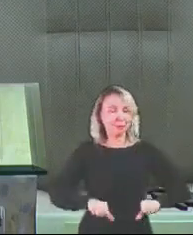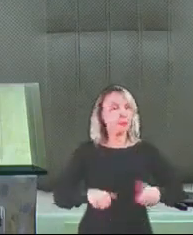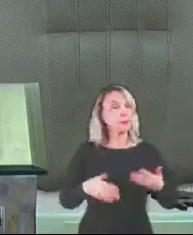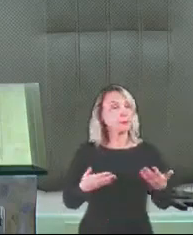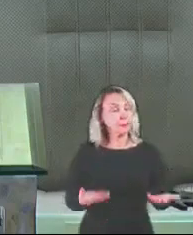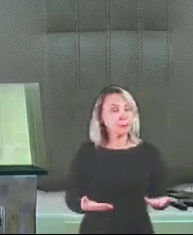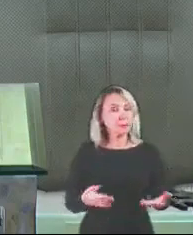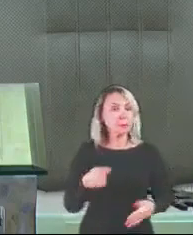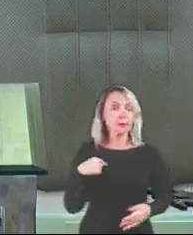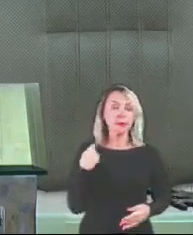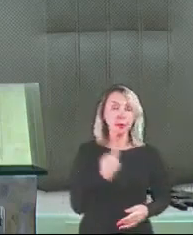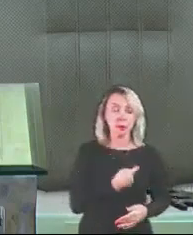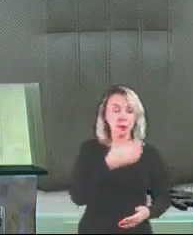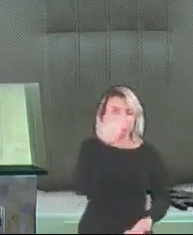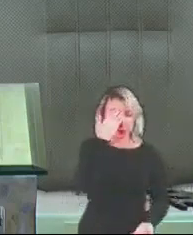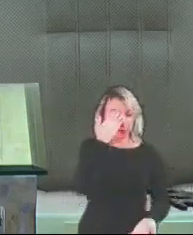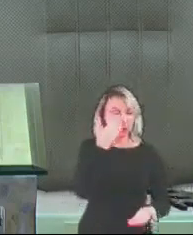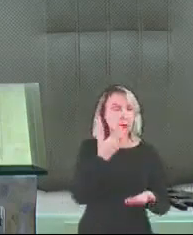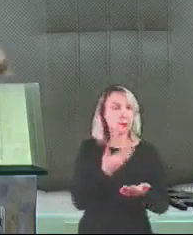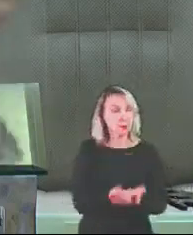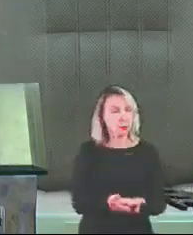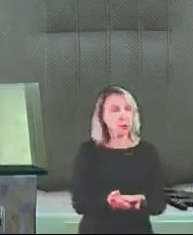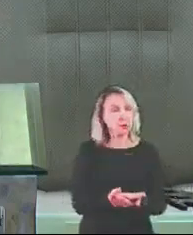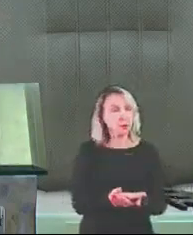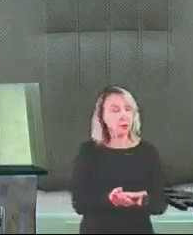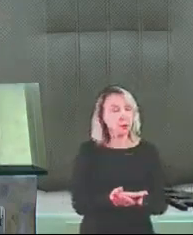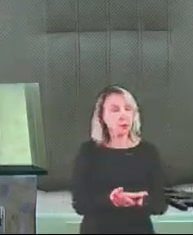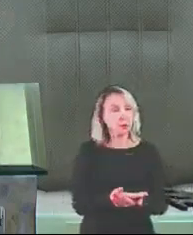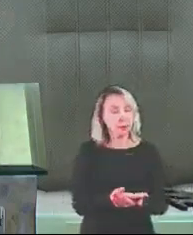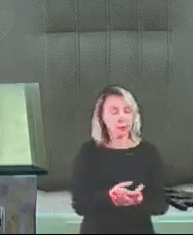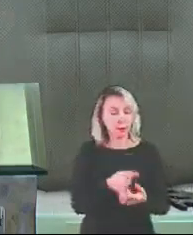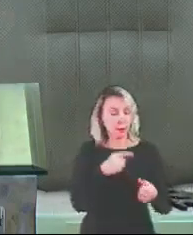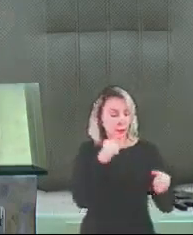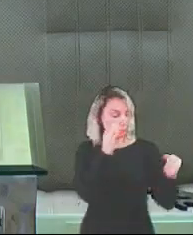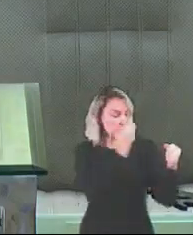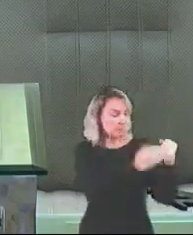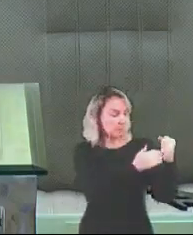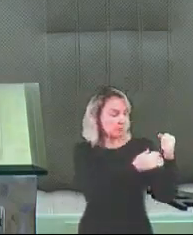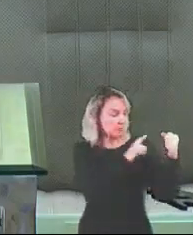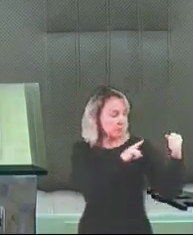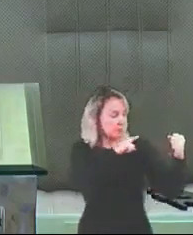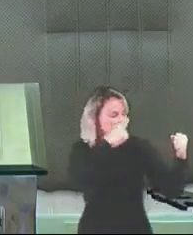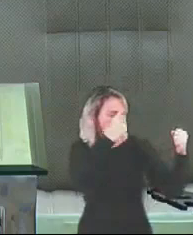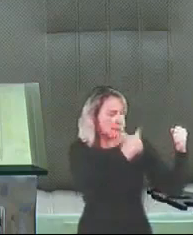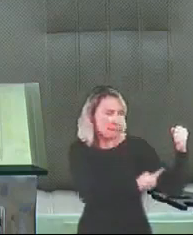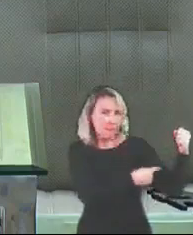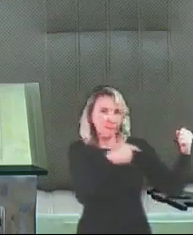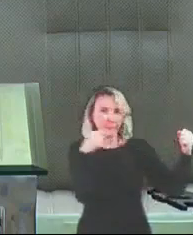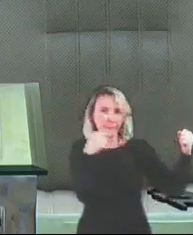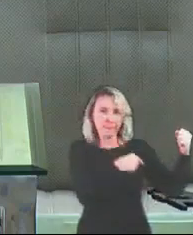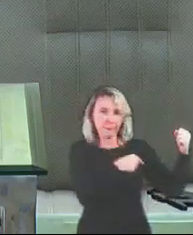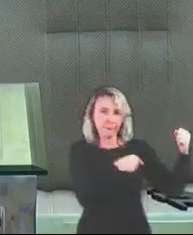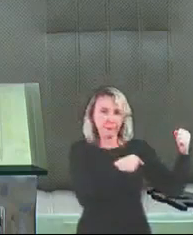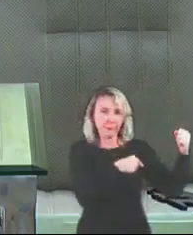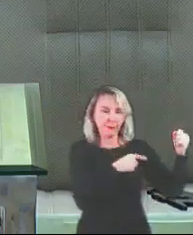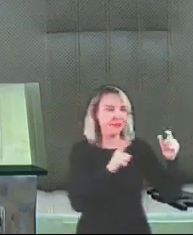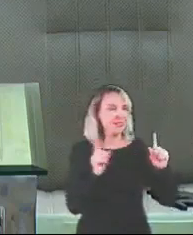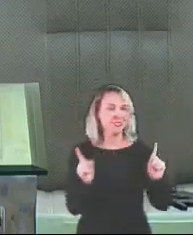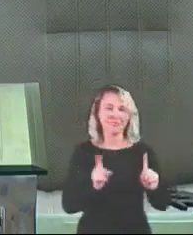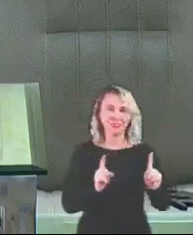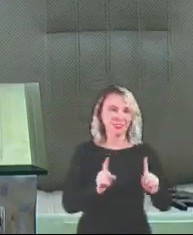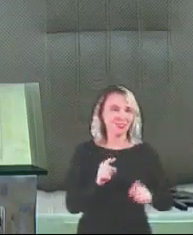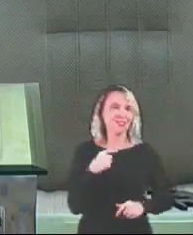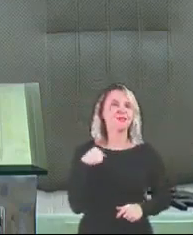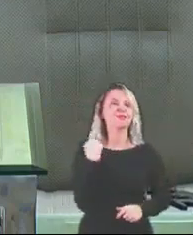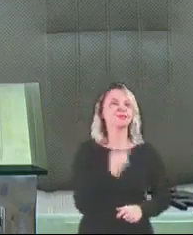se pode fiar no nosso braço forte ou naquilo que nós vemos aparentemente. A nossa esperança, a nossa